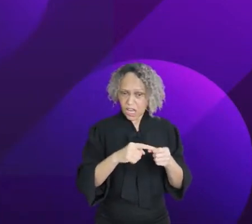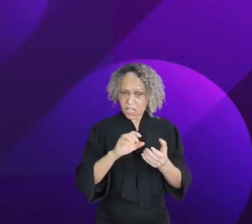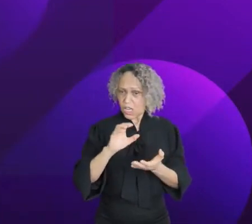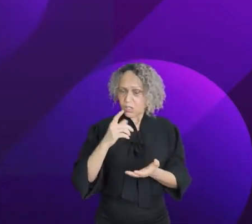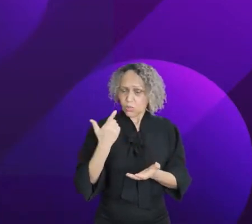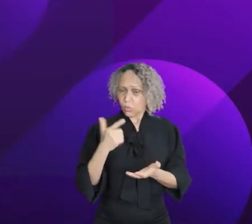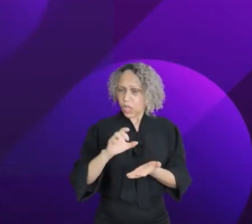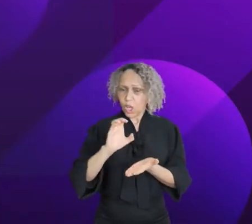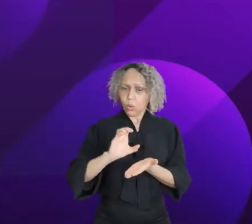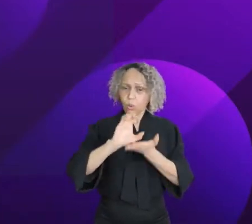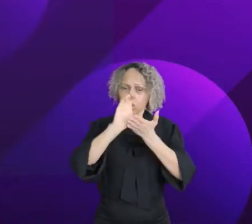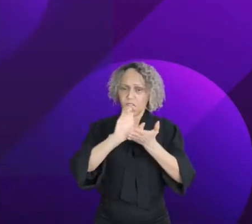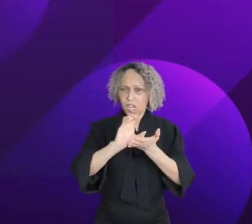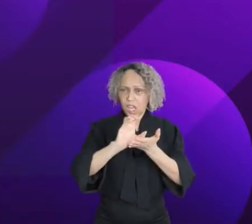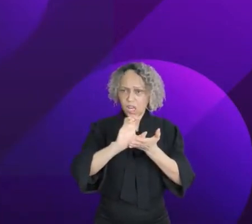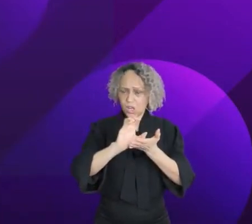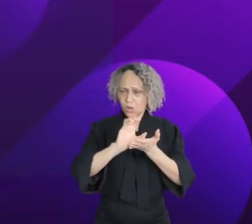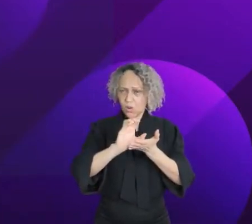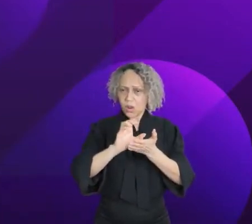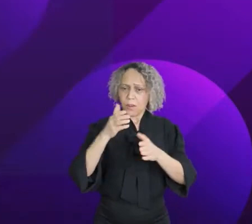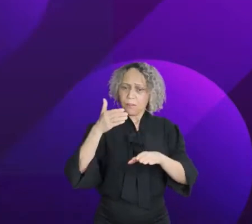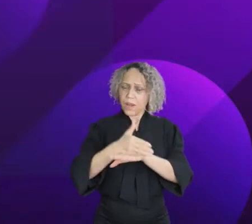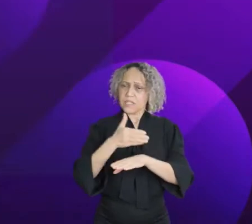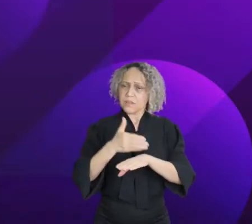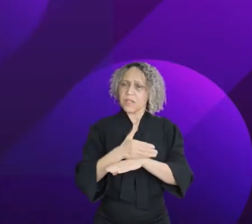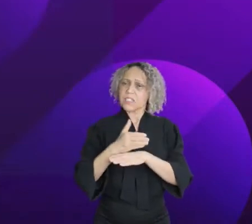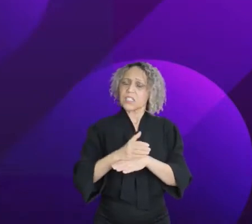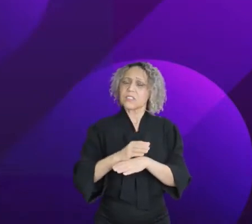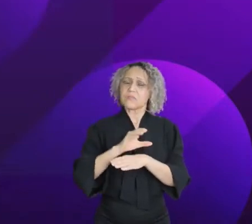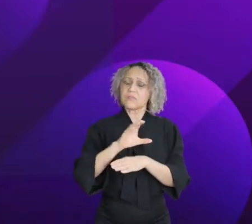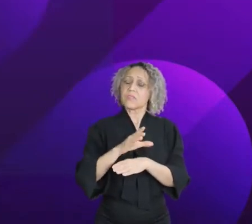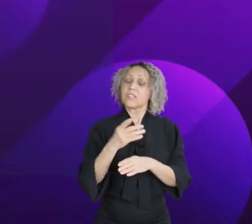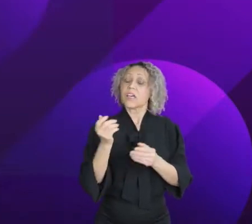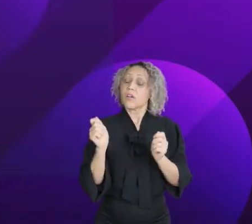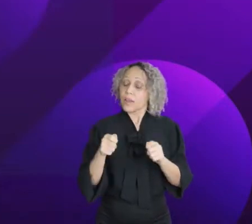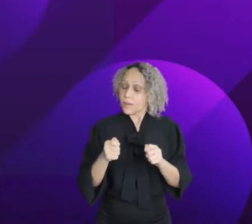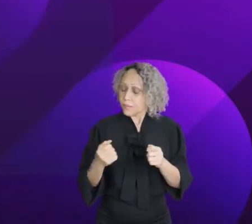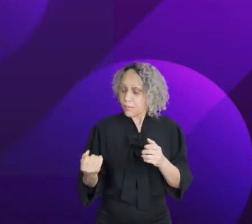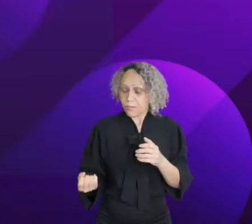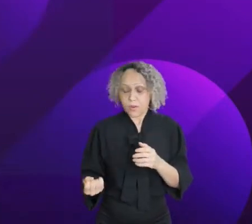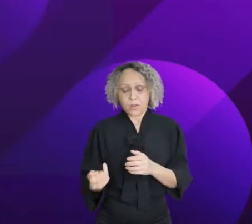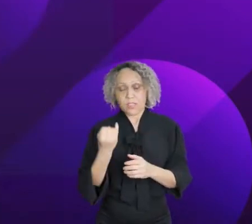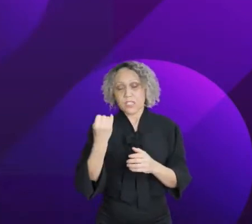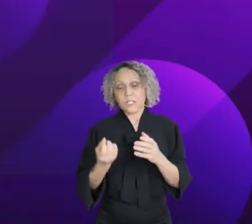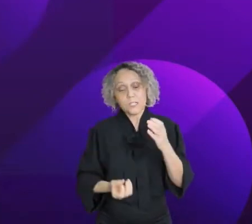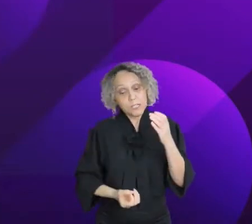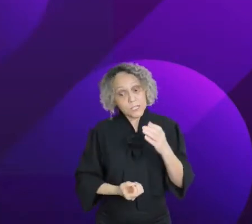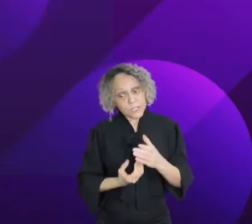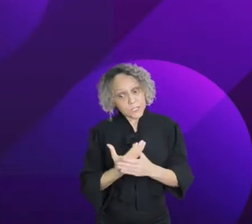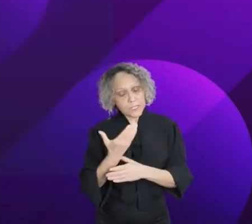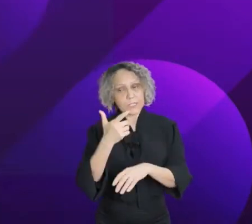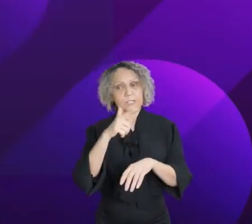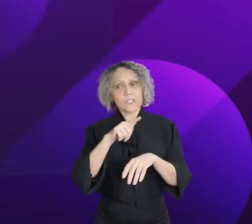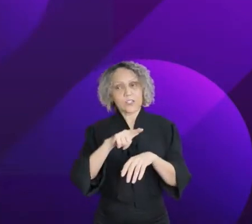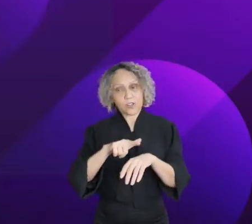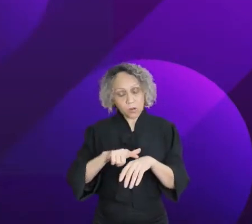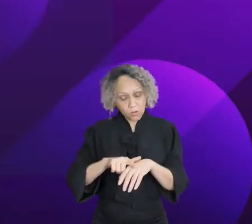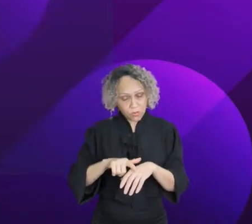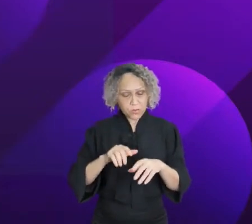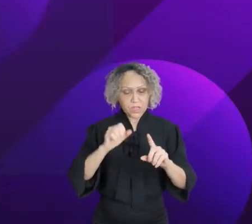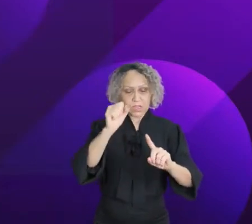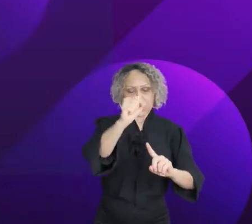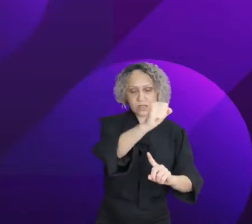esse conselho. A gente sabe que política pública se faz com participação social entre governo e